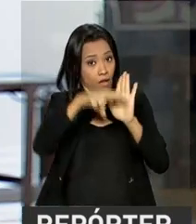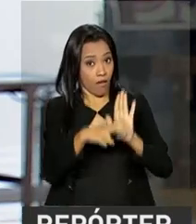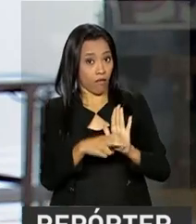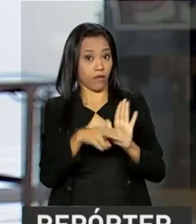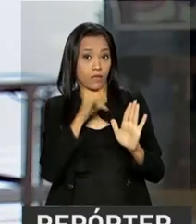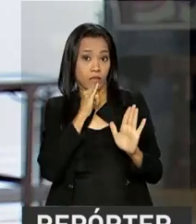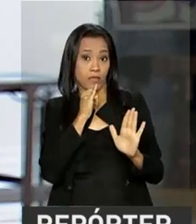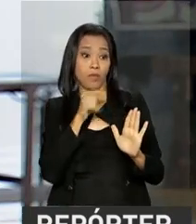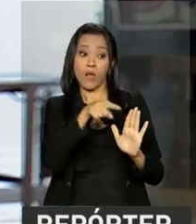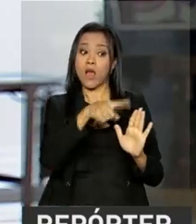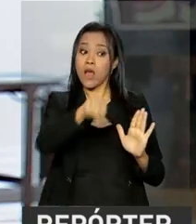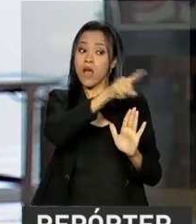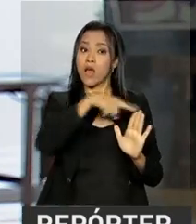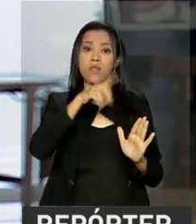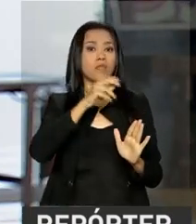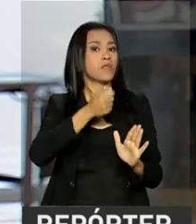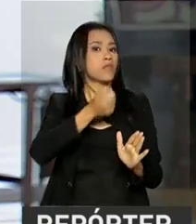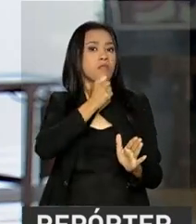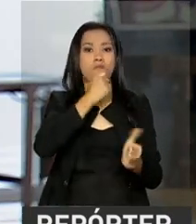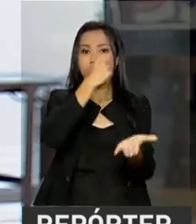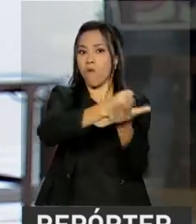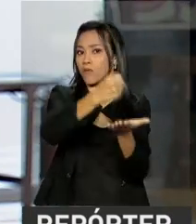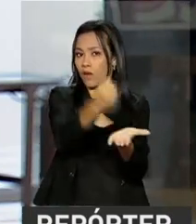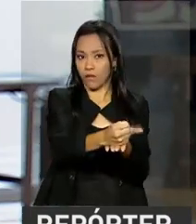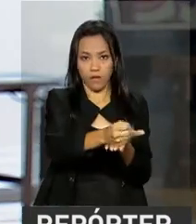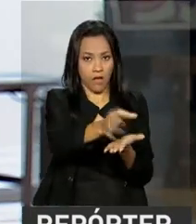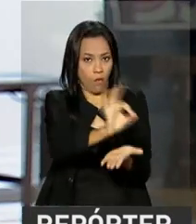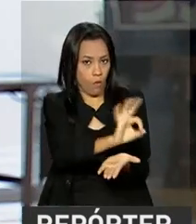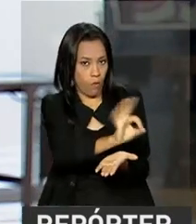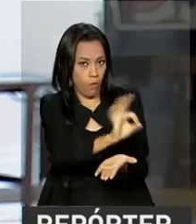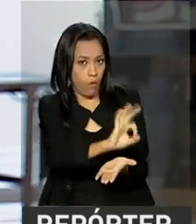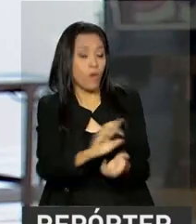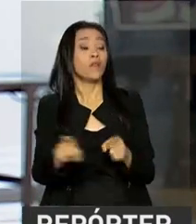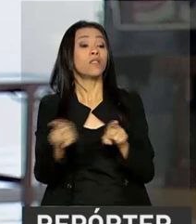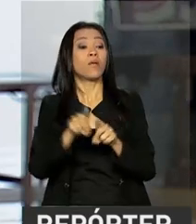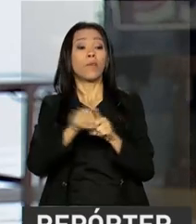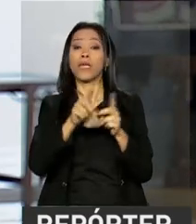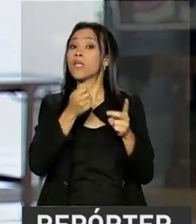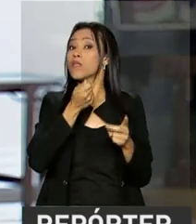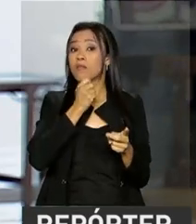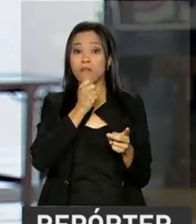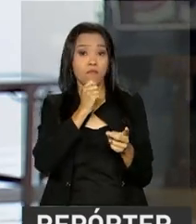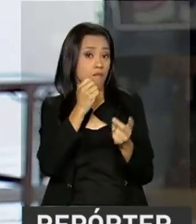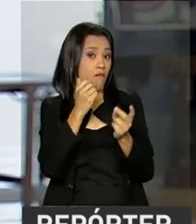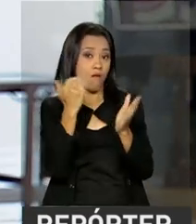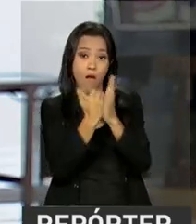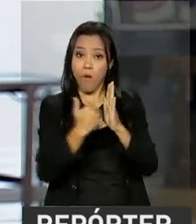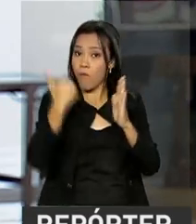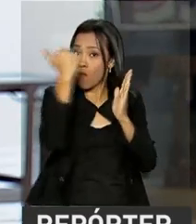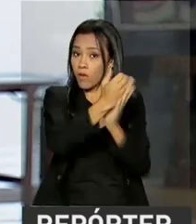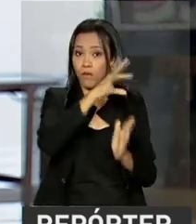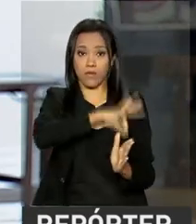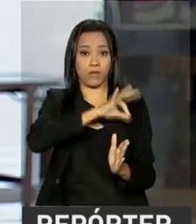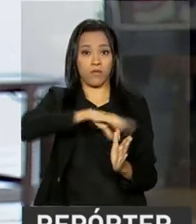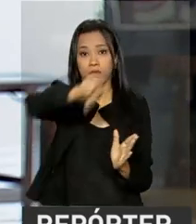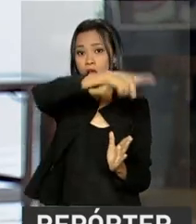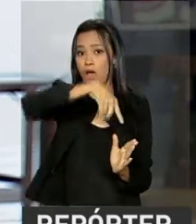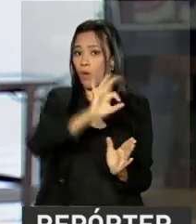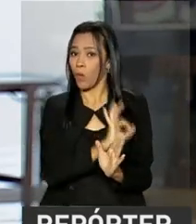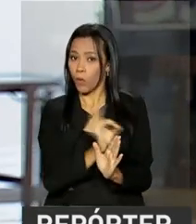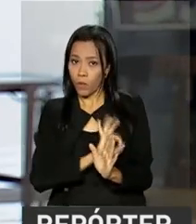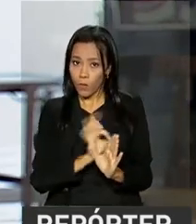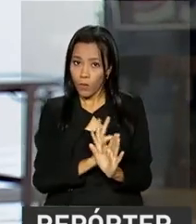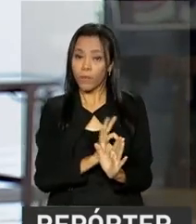deixar de fazer contratações e segurar aumentos salariais dos servidores públicos como você disse